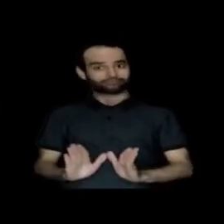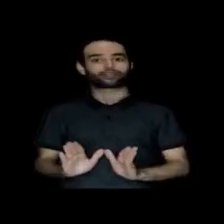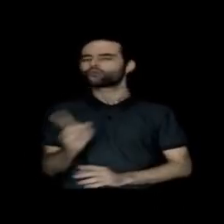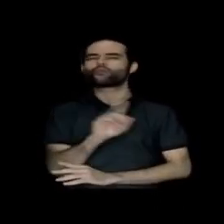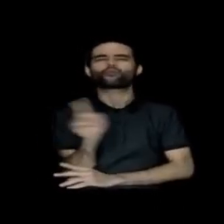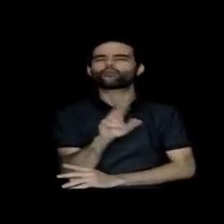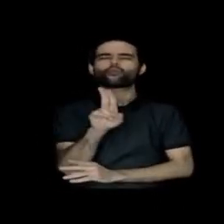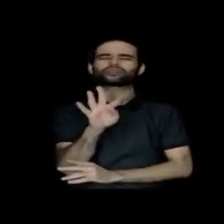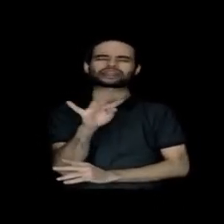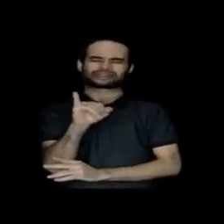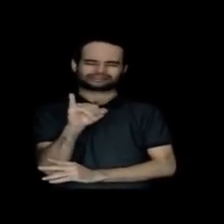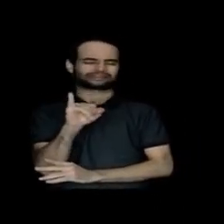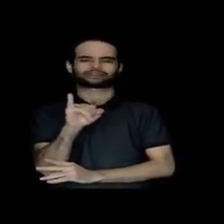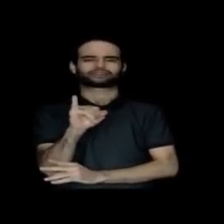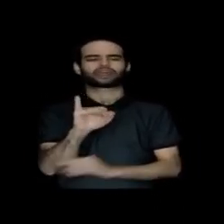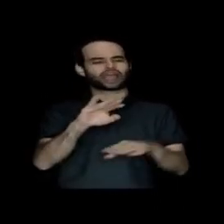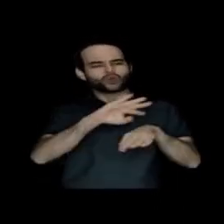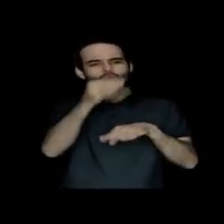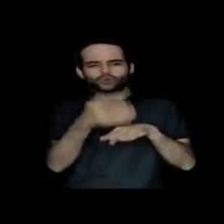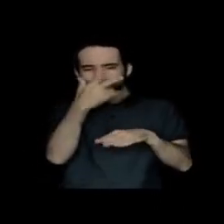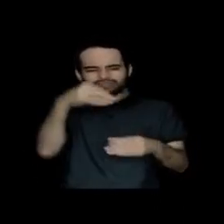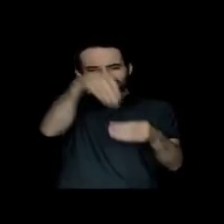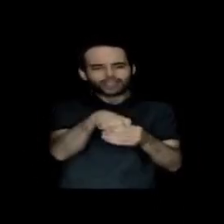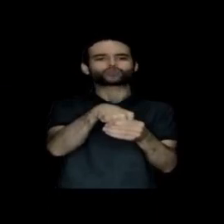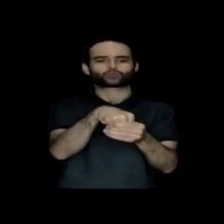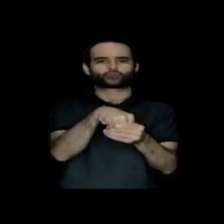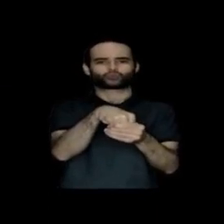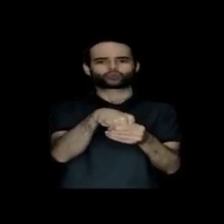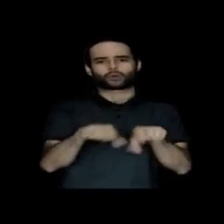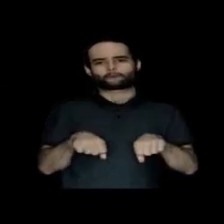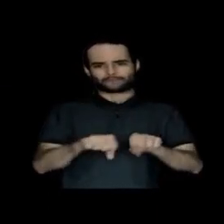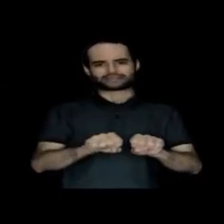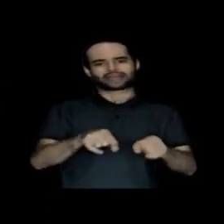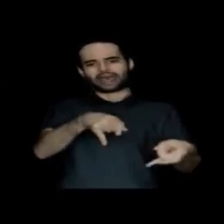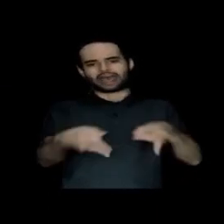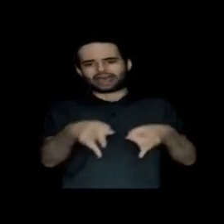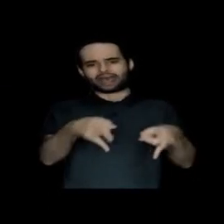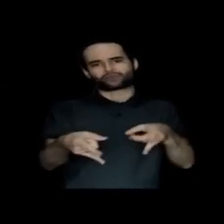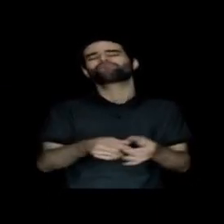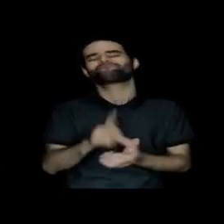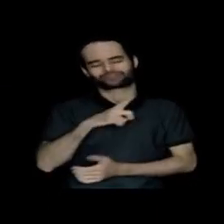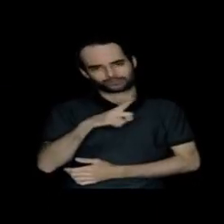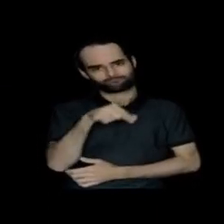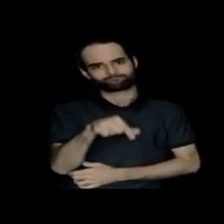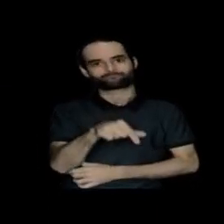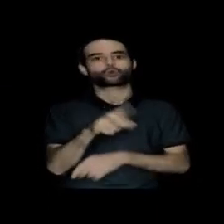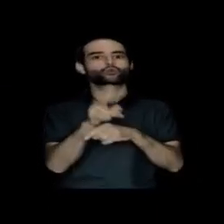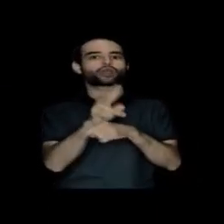lá no hospital, porque não era uma UTI, era uma incubadora dentro de um berçário, foi tudo muito improvisado na